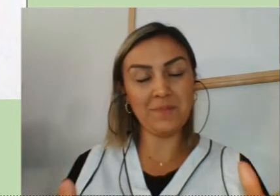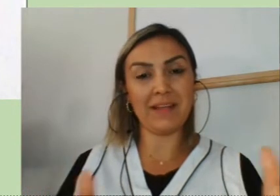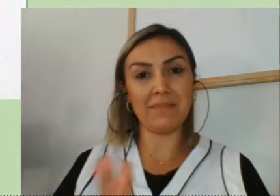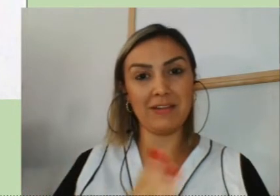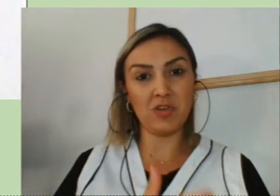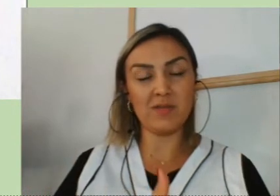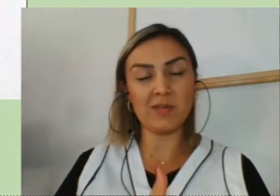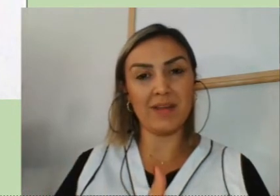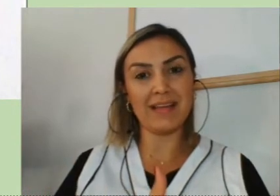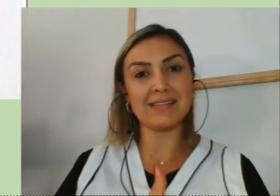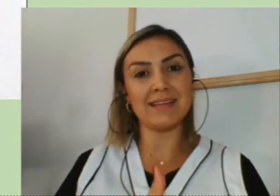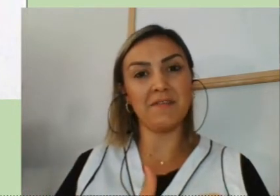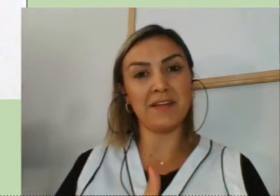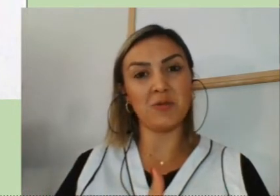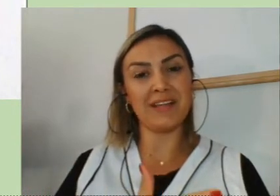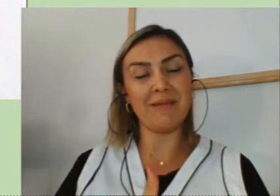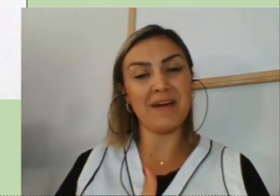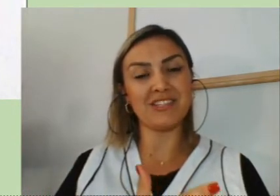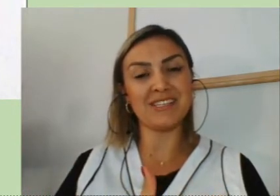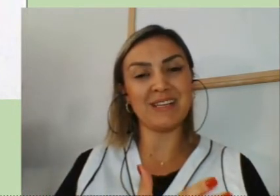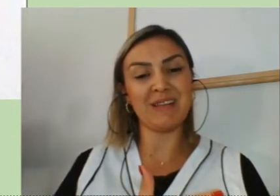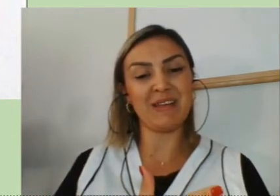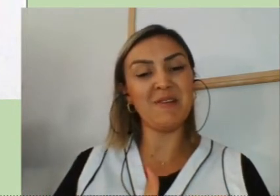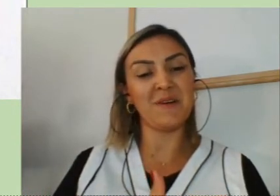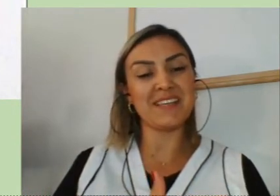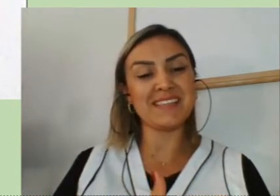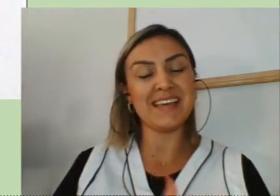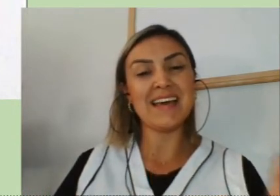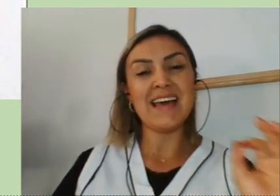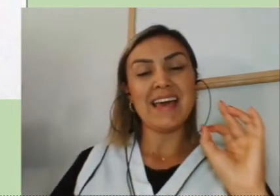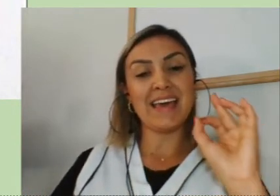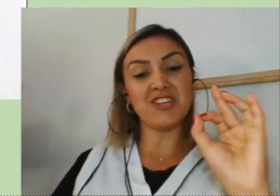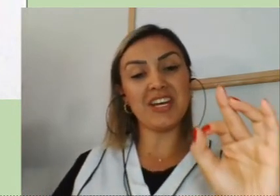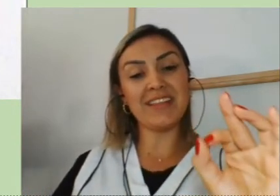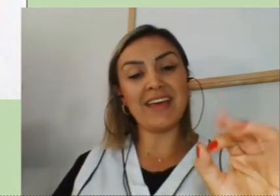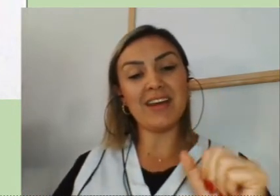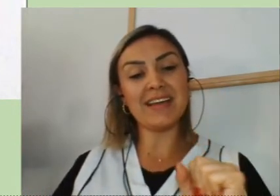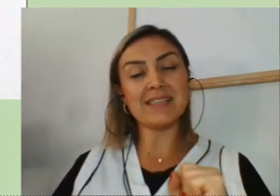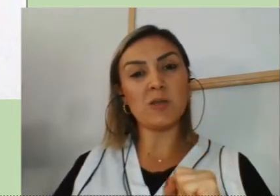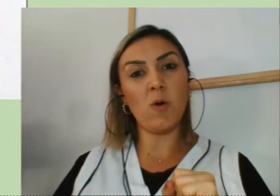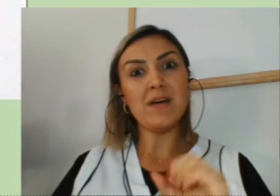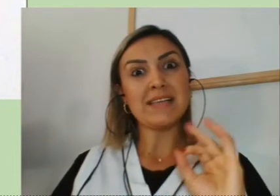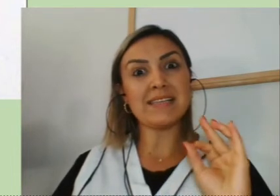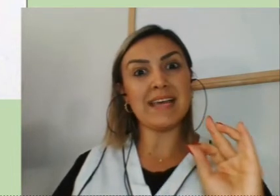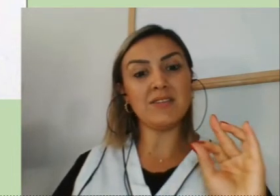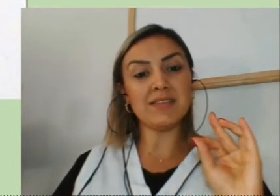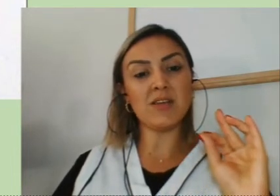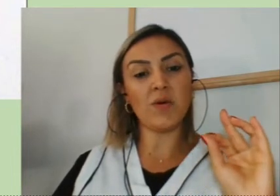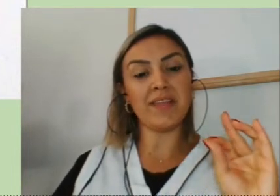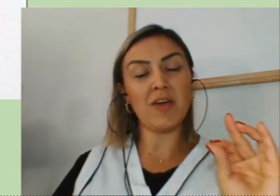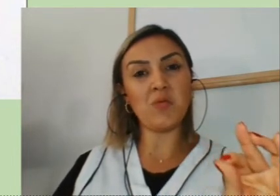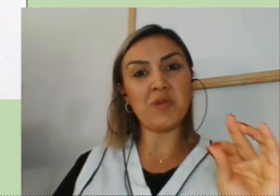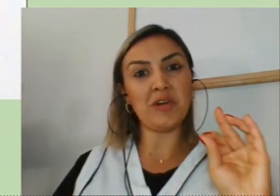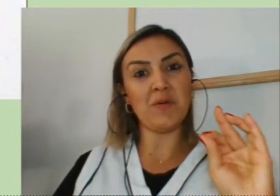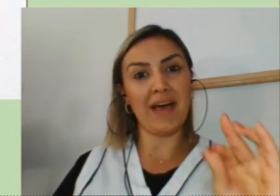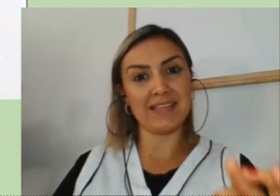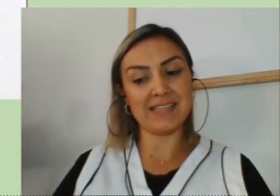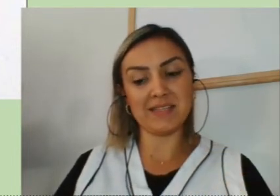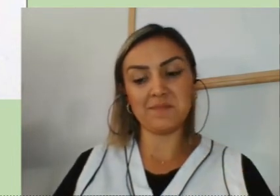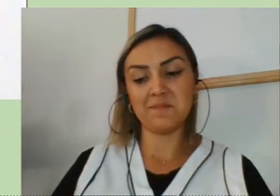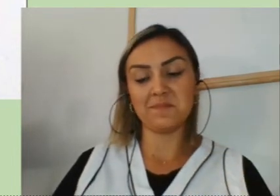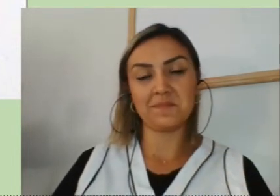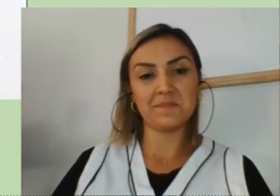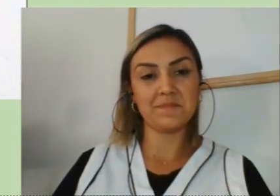bom? Lembrando que eu estou analisando a fatura da página 72. E em janeiro ele gastou 151